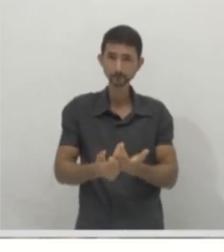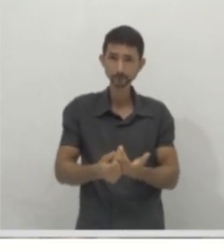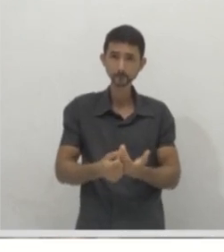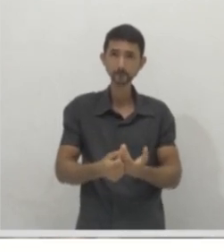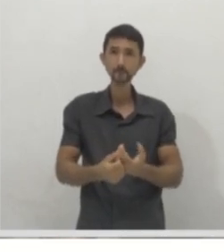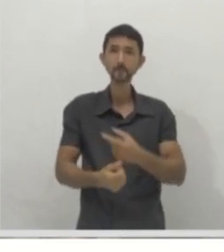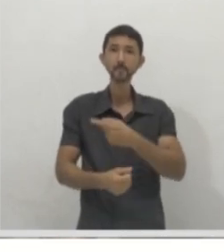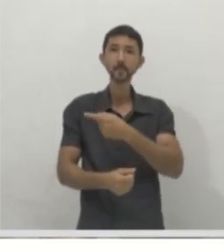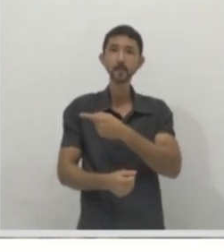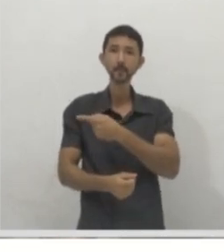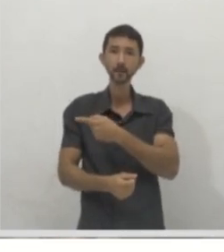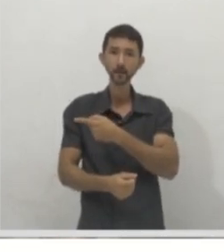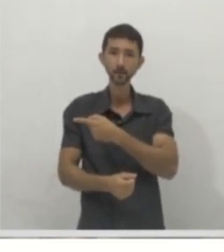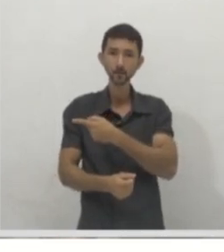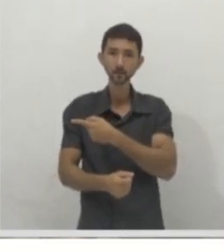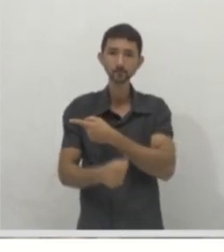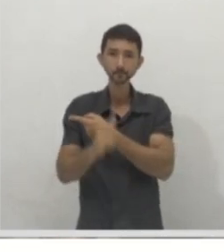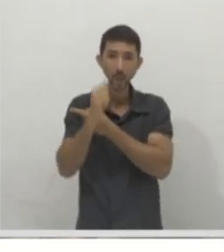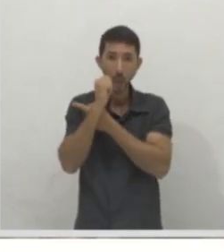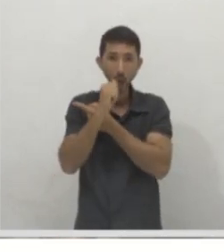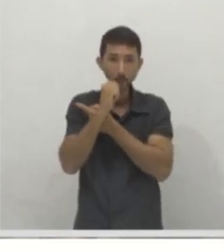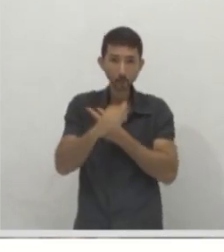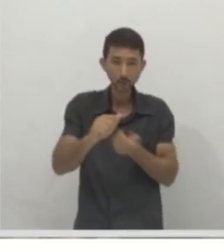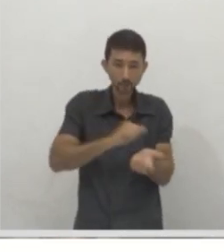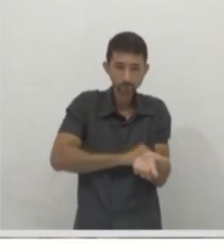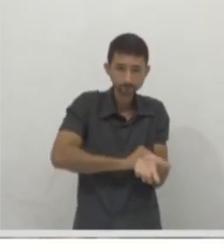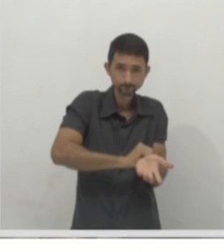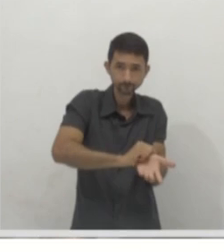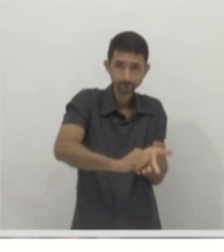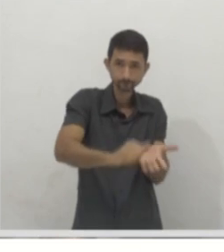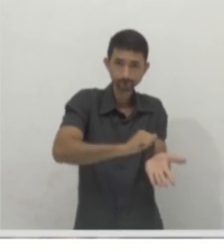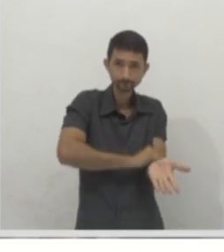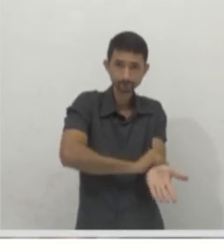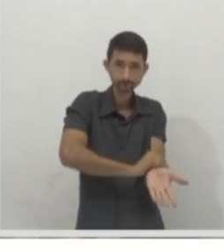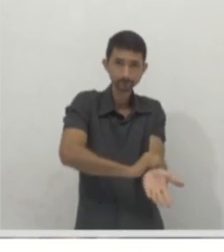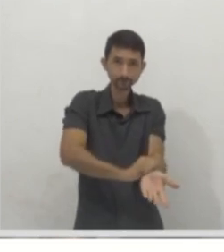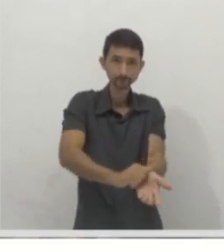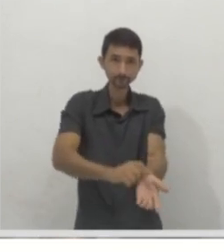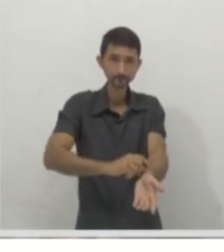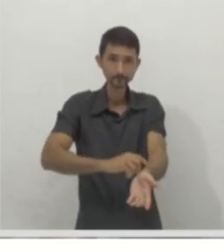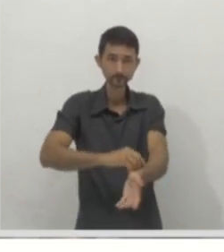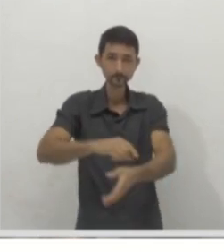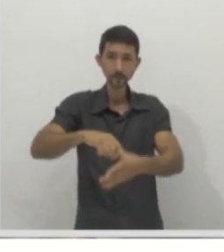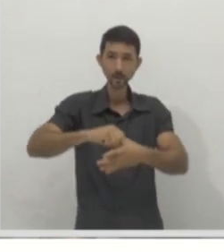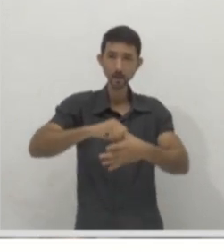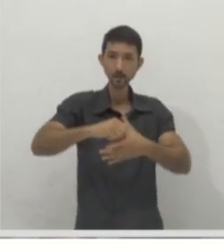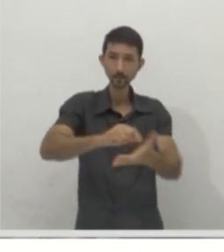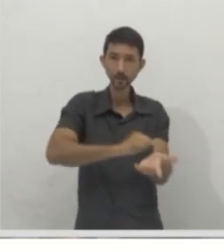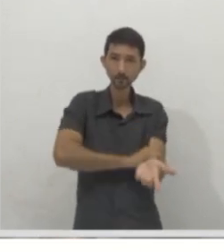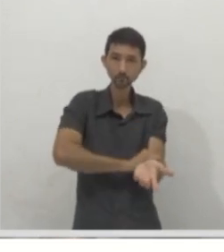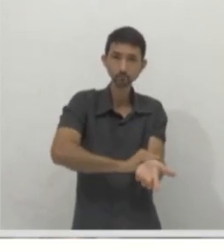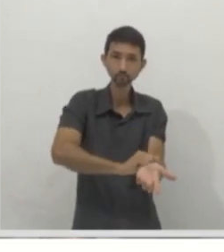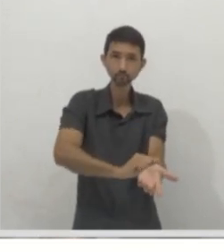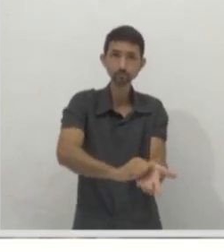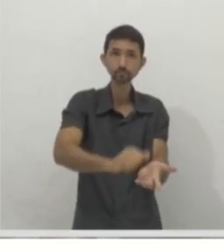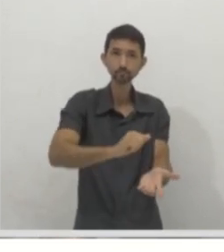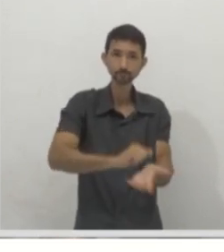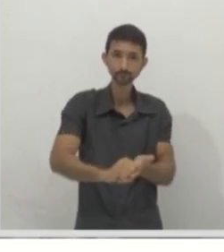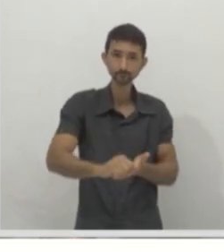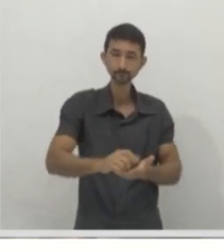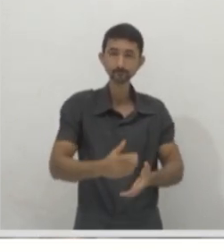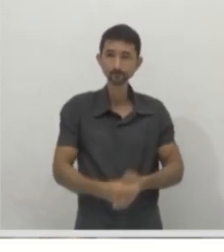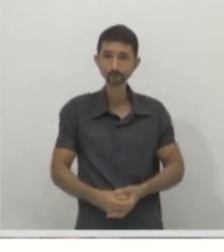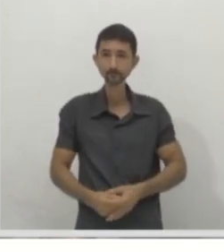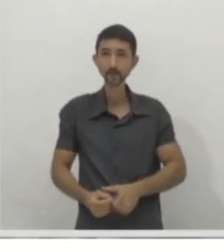pele, né, ficar macia e poder ser usada, mas tem também uma fogueira muito importante